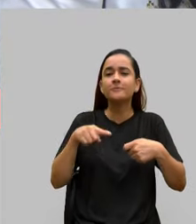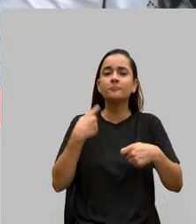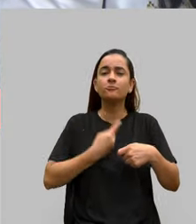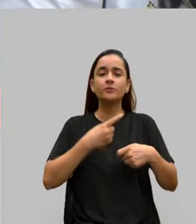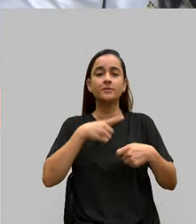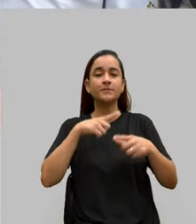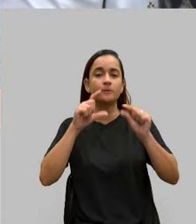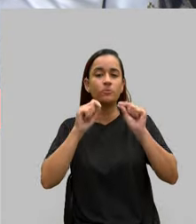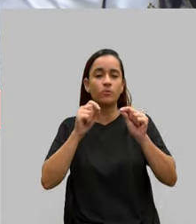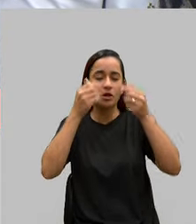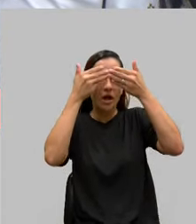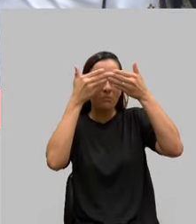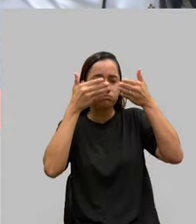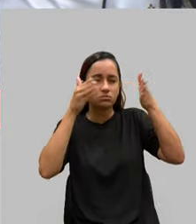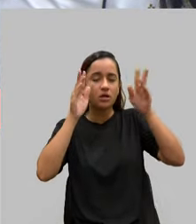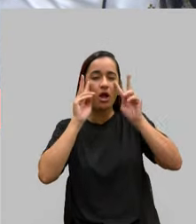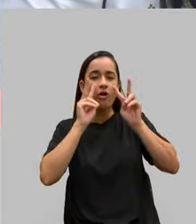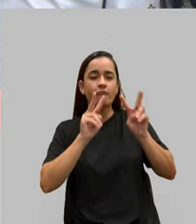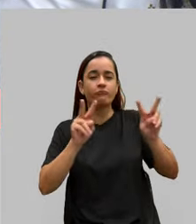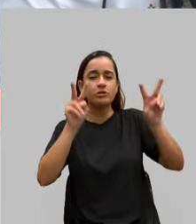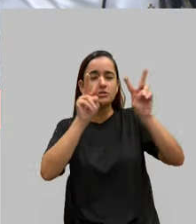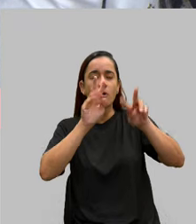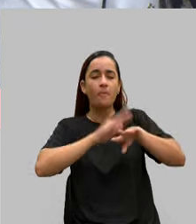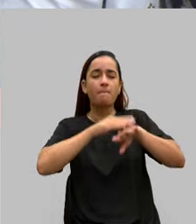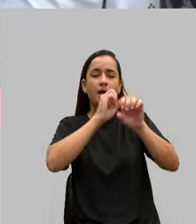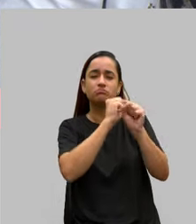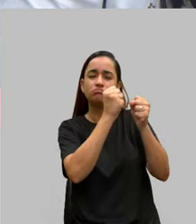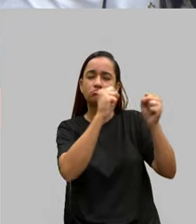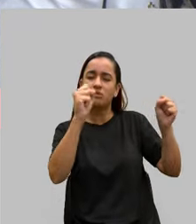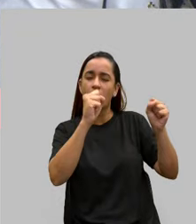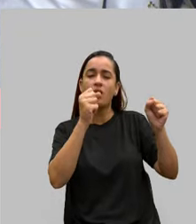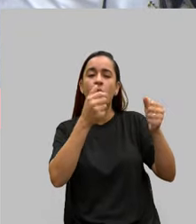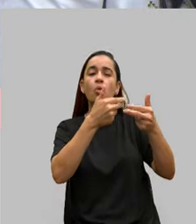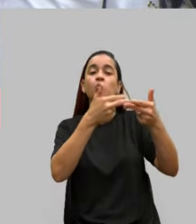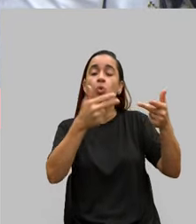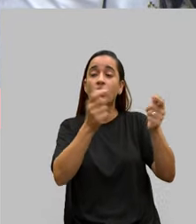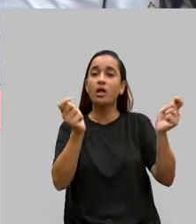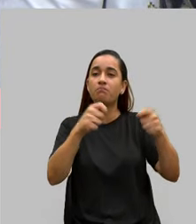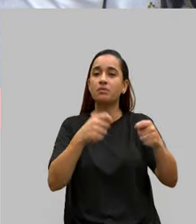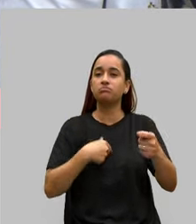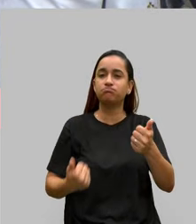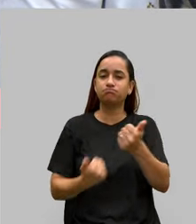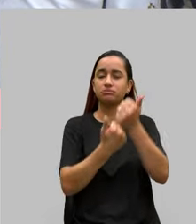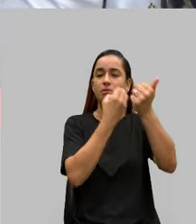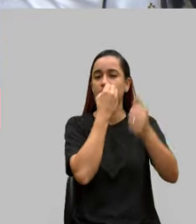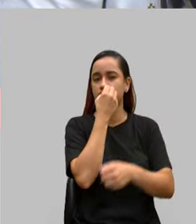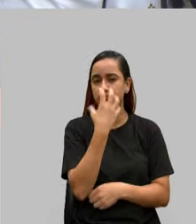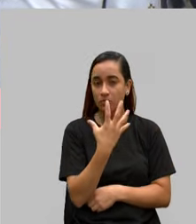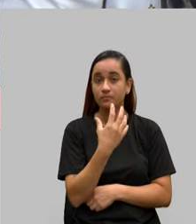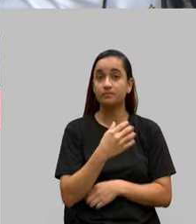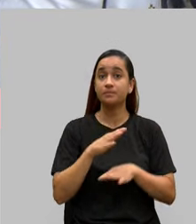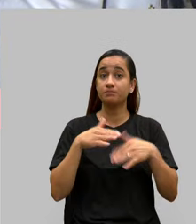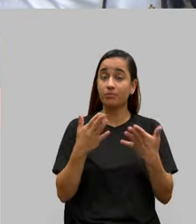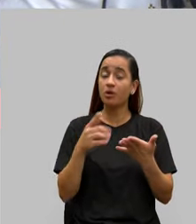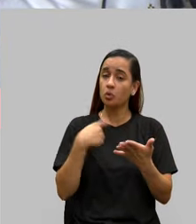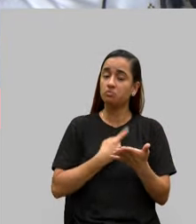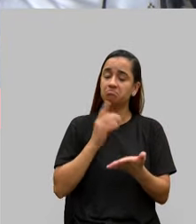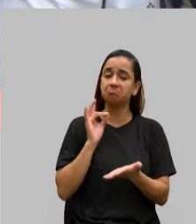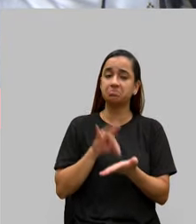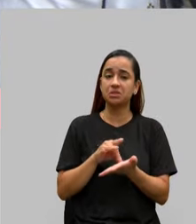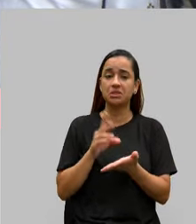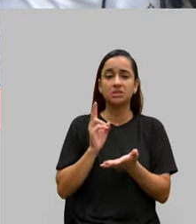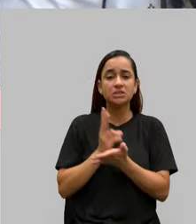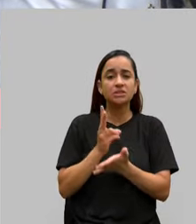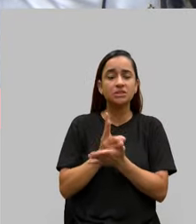mais liberal das das coisas que nós temos de bom e realmente pela minha conversa com Del realmente ele me mostrou ele